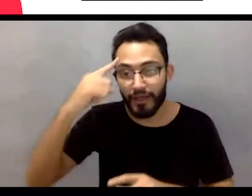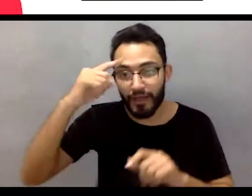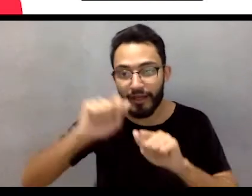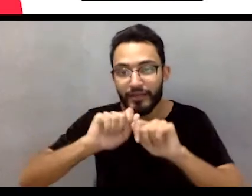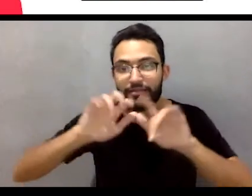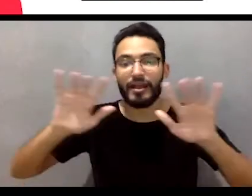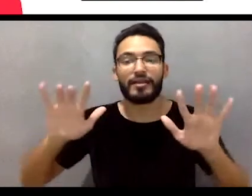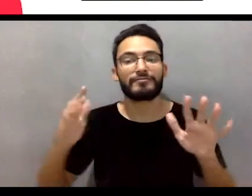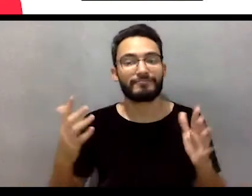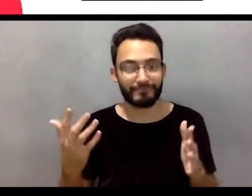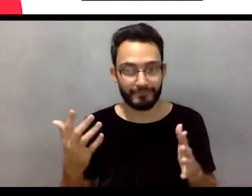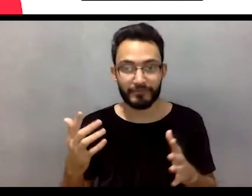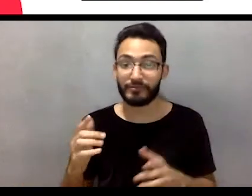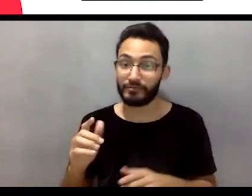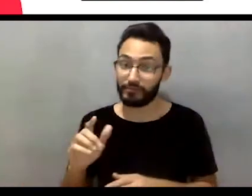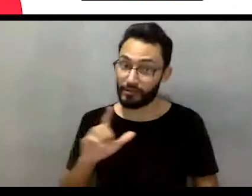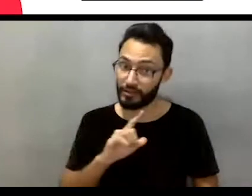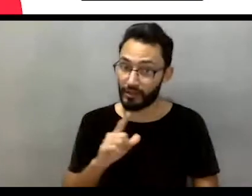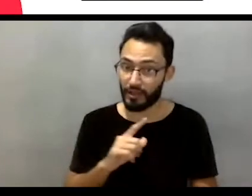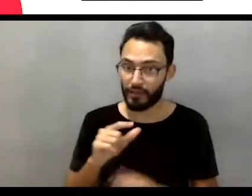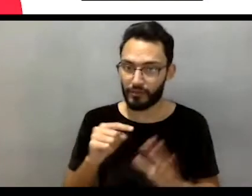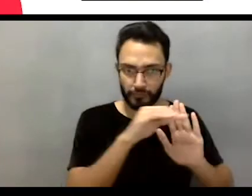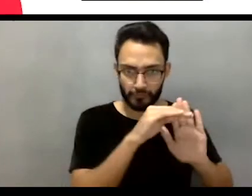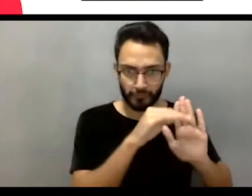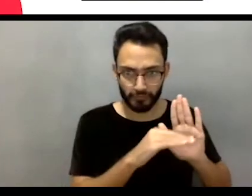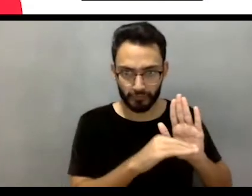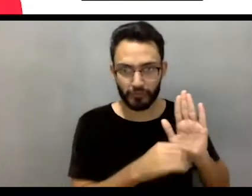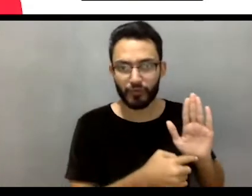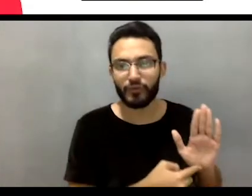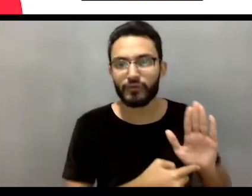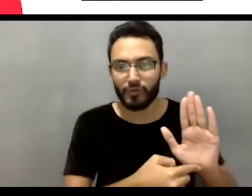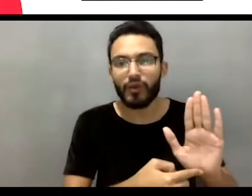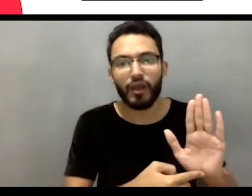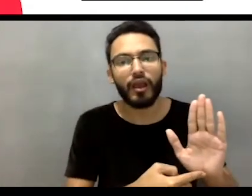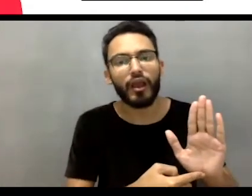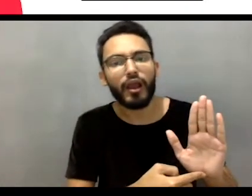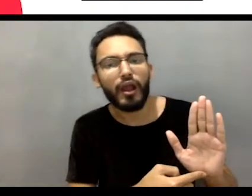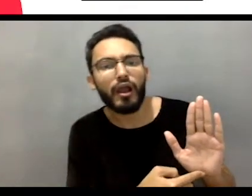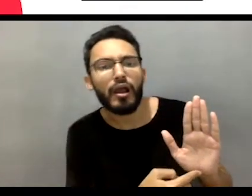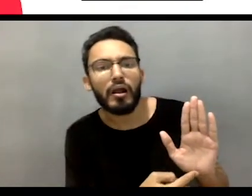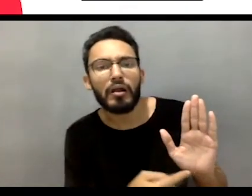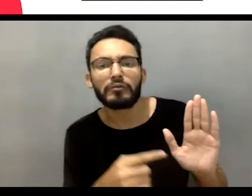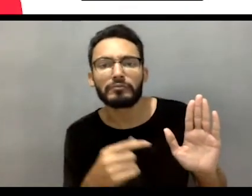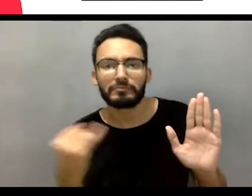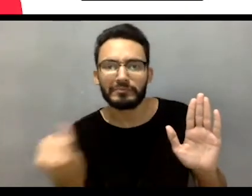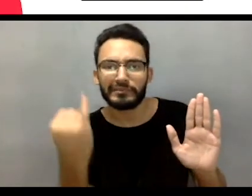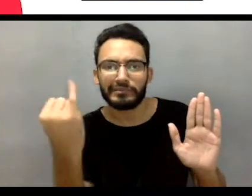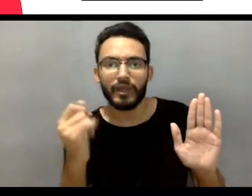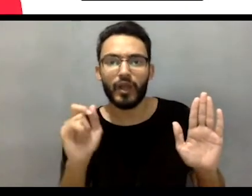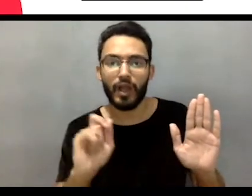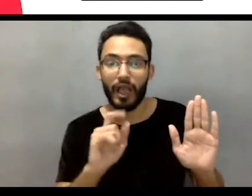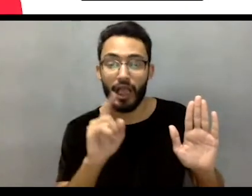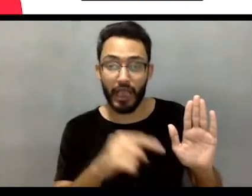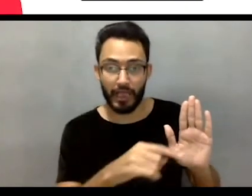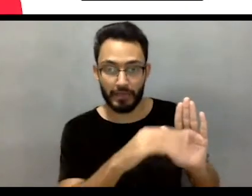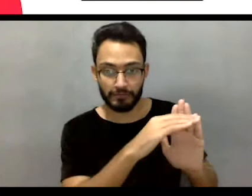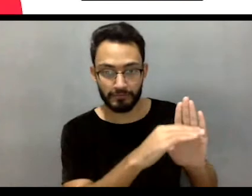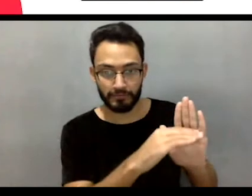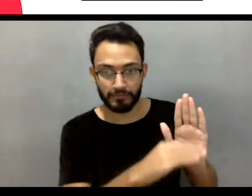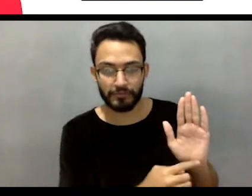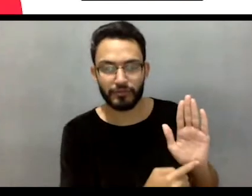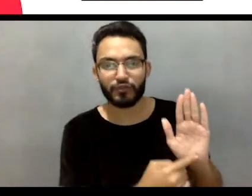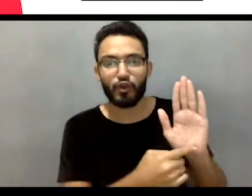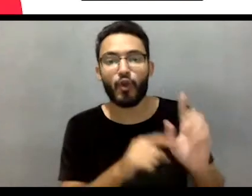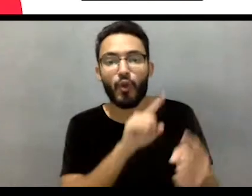claro. O resultado-chave, que é o key result, é aquele resultado quantitativo